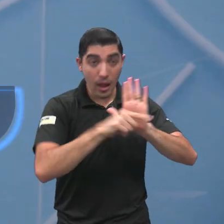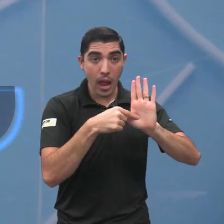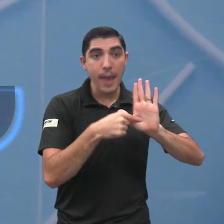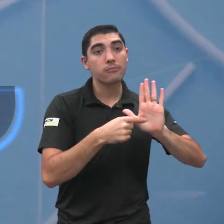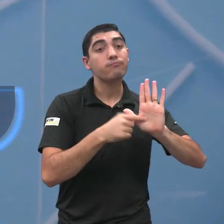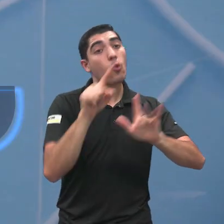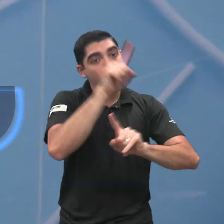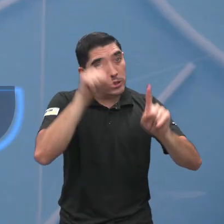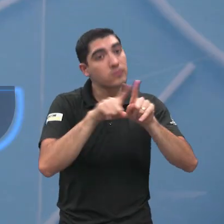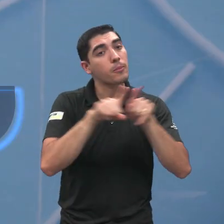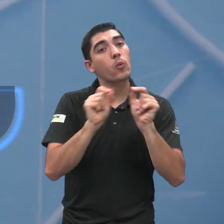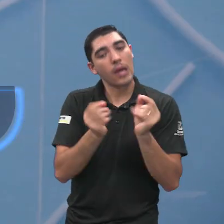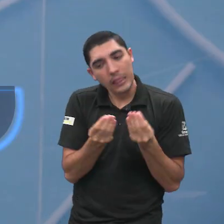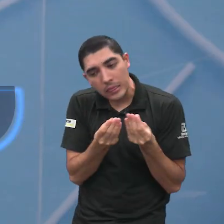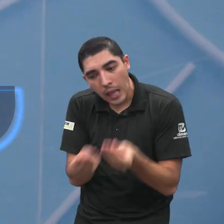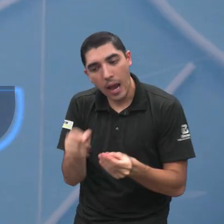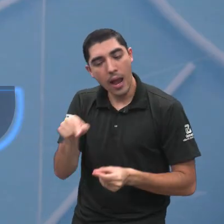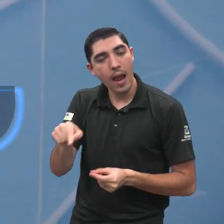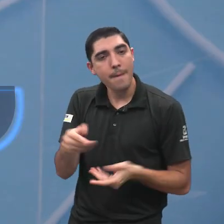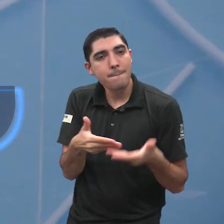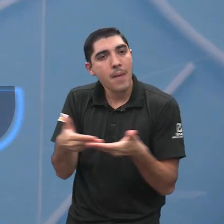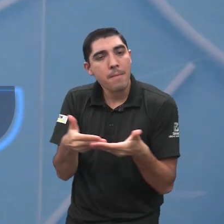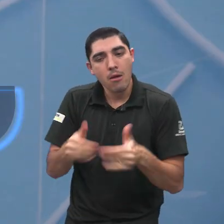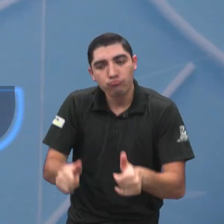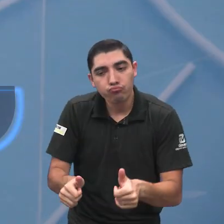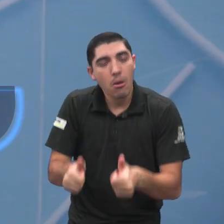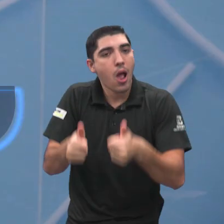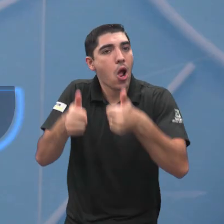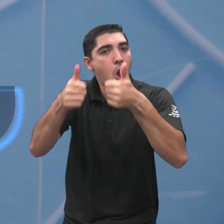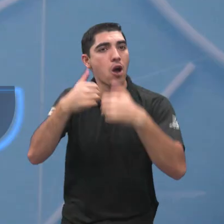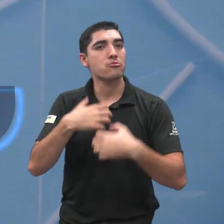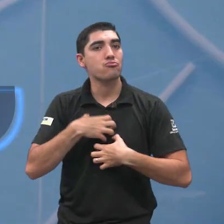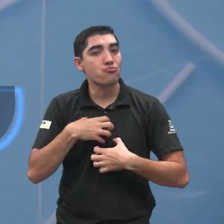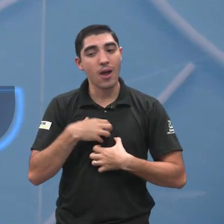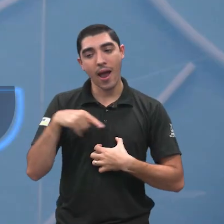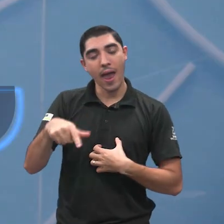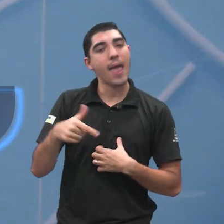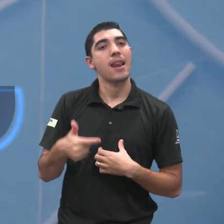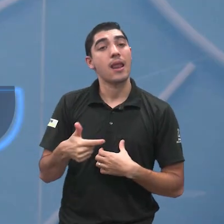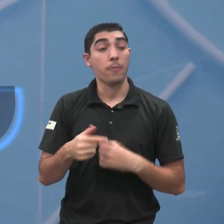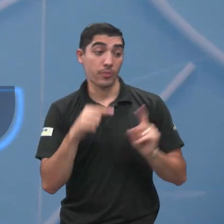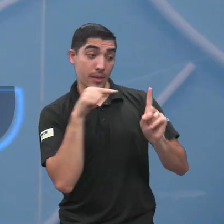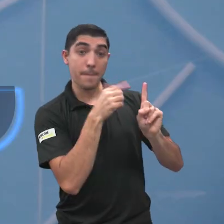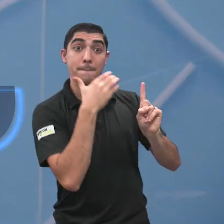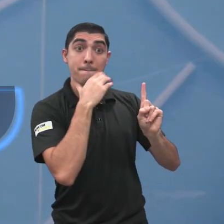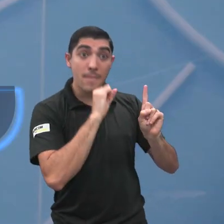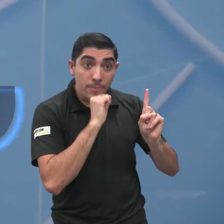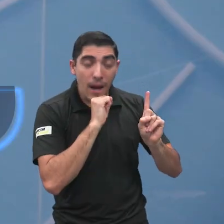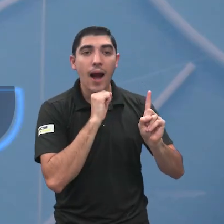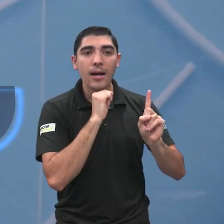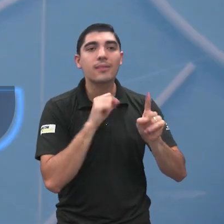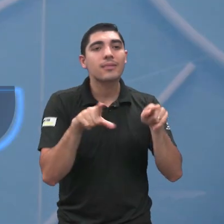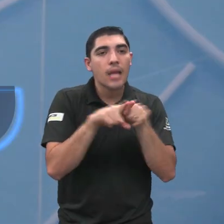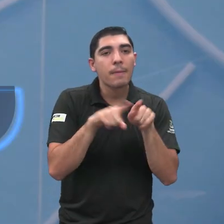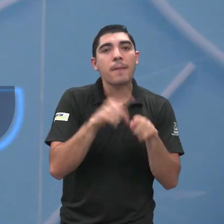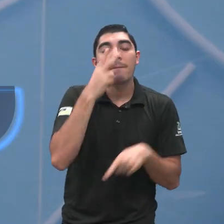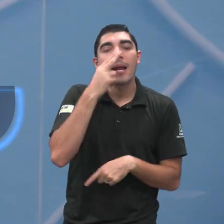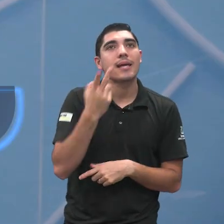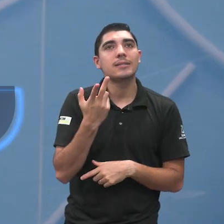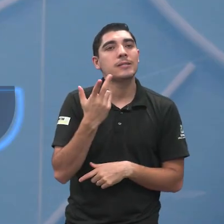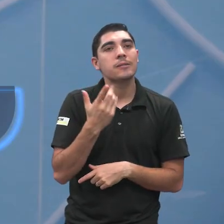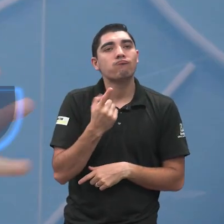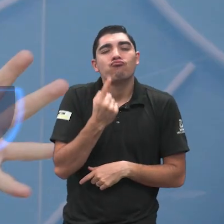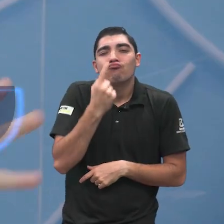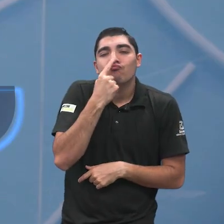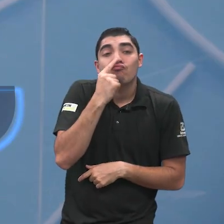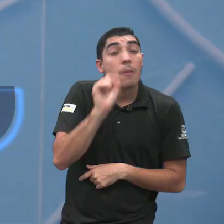também, mas além da criança ser beneficiada, o pai também vai ter esse vínculo mais fortalecido com o seu